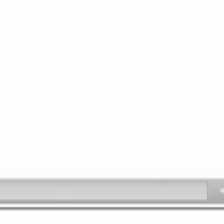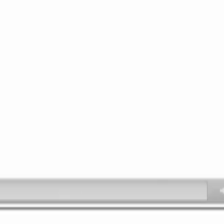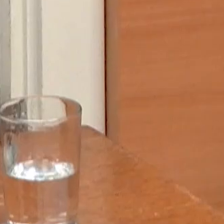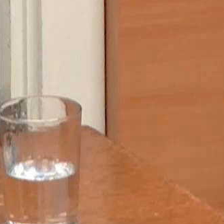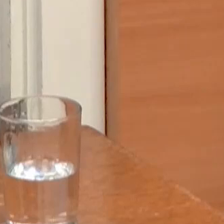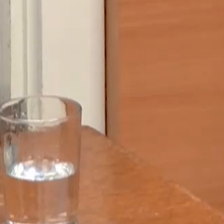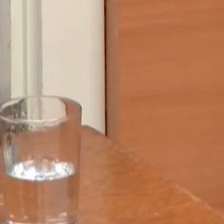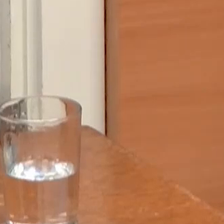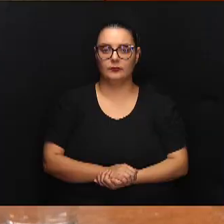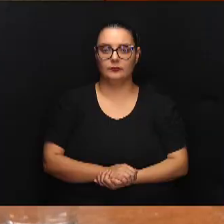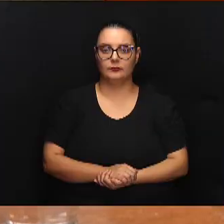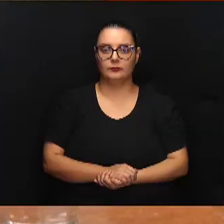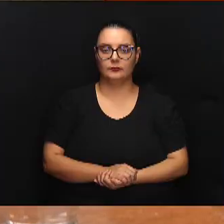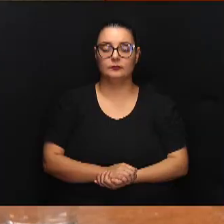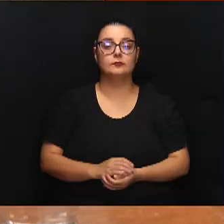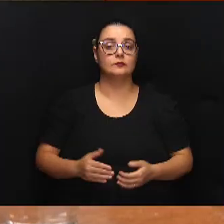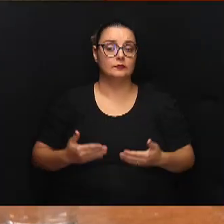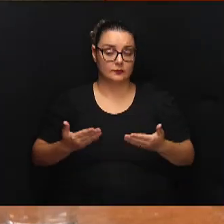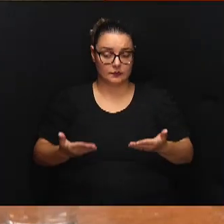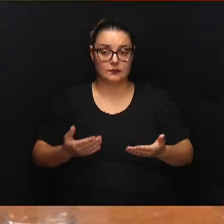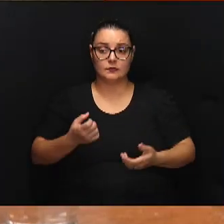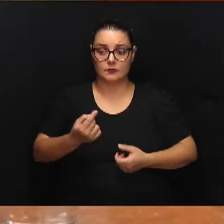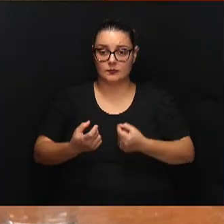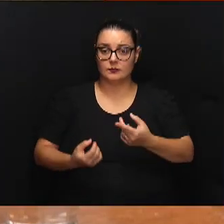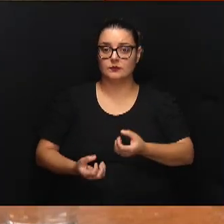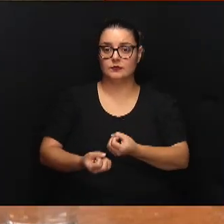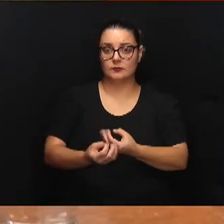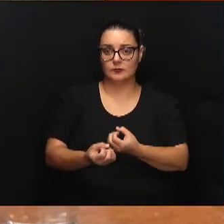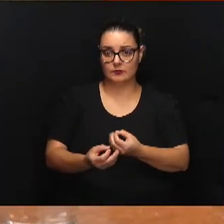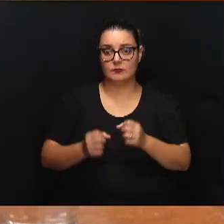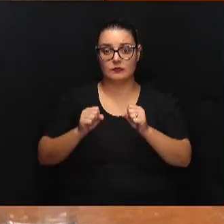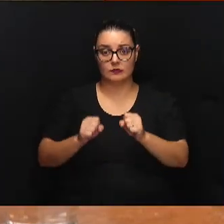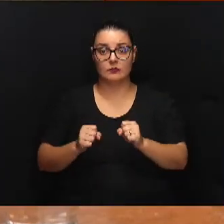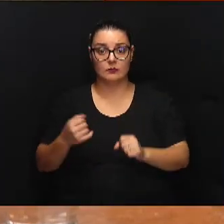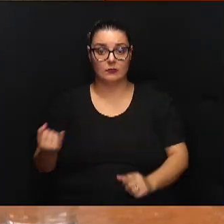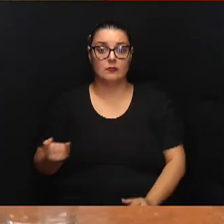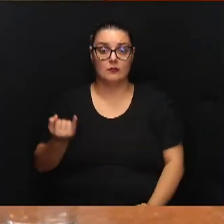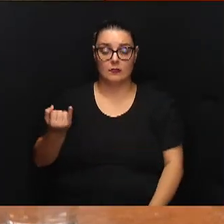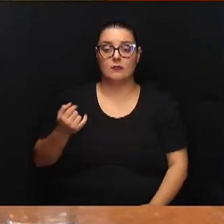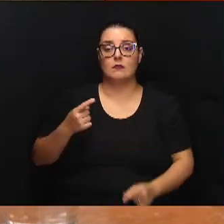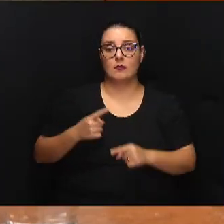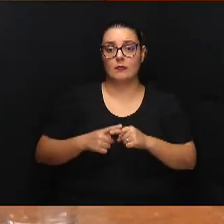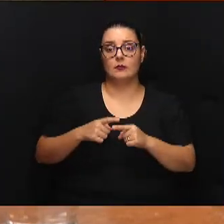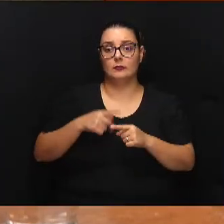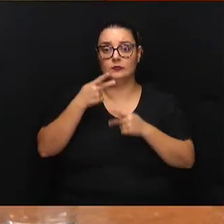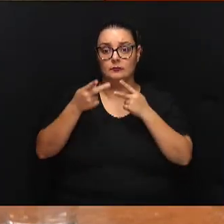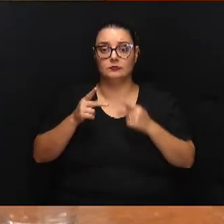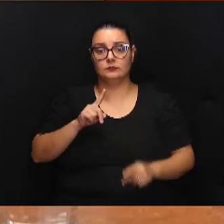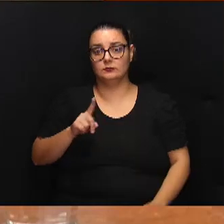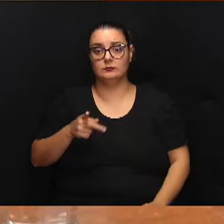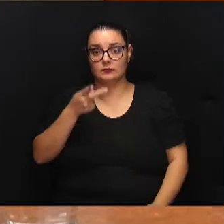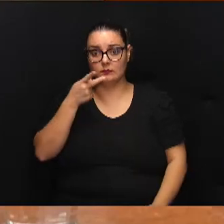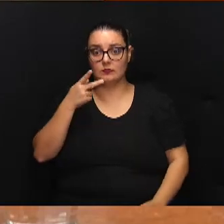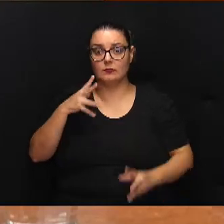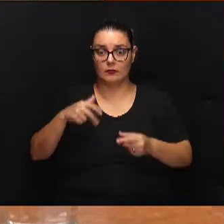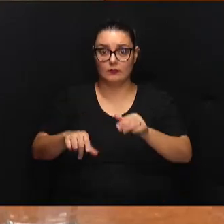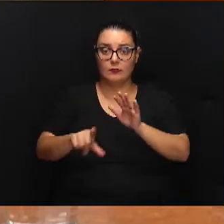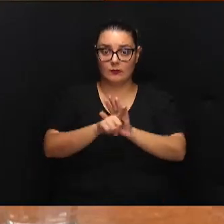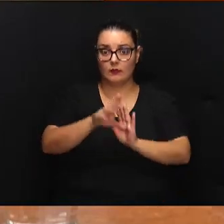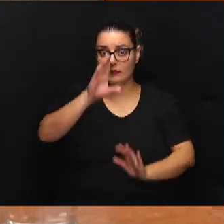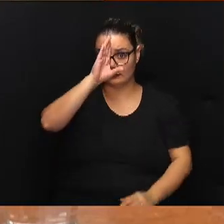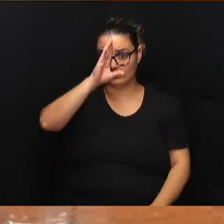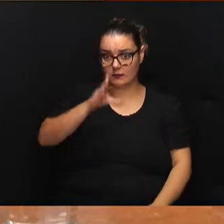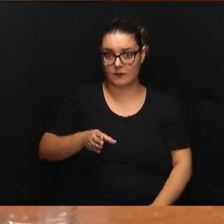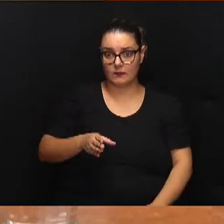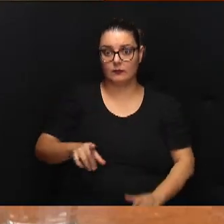E aí eu trago alguns dados que podem ser relevantes. E por que eu vou falar? Não vou citar todas as leis, mas essas são as principais